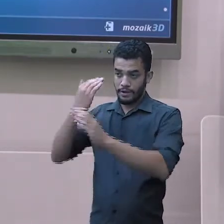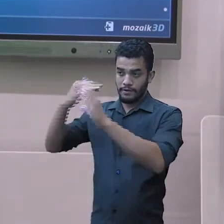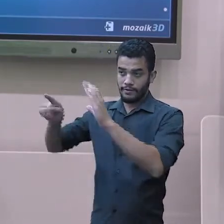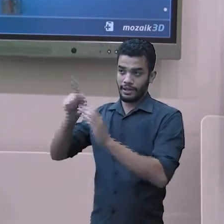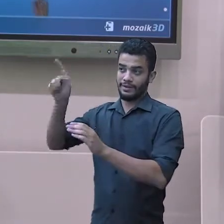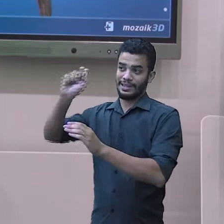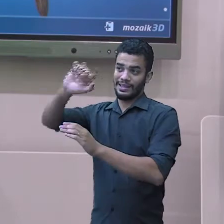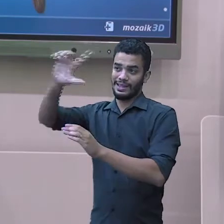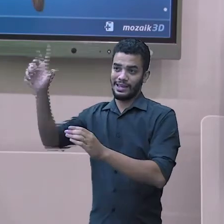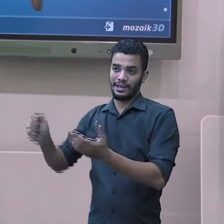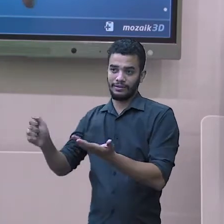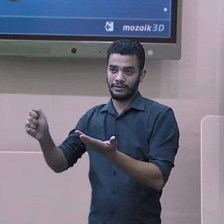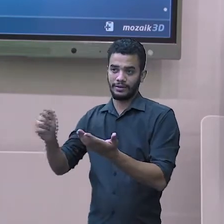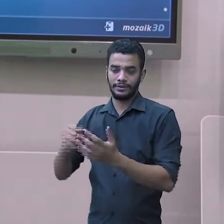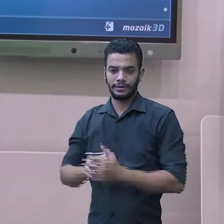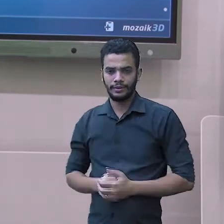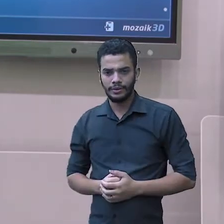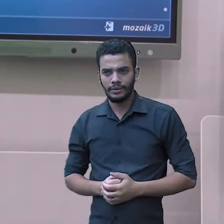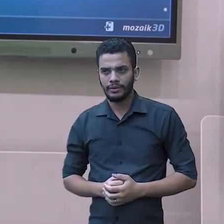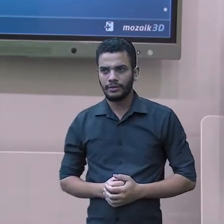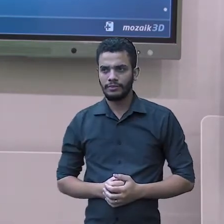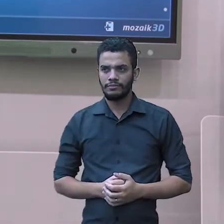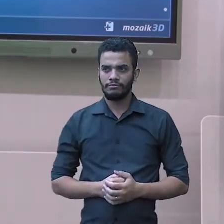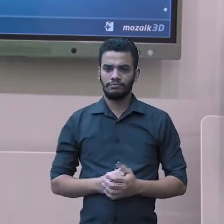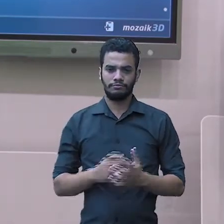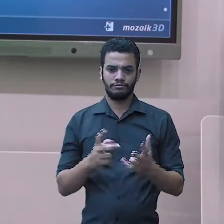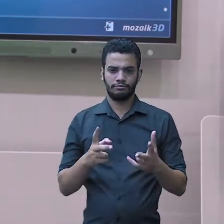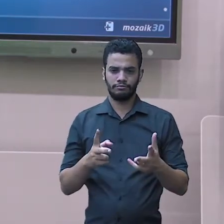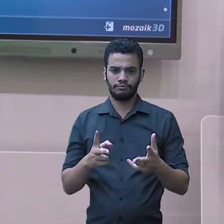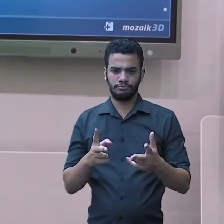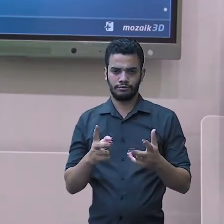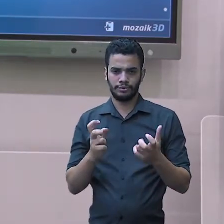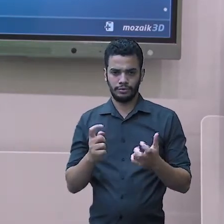aqui no convés, nós temos